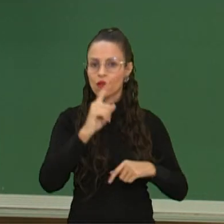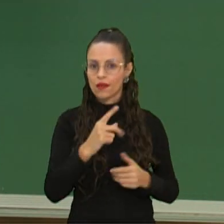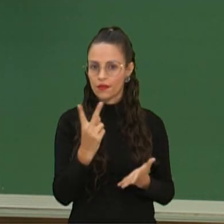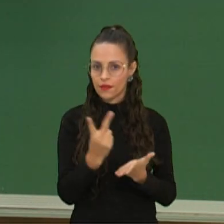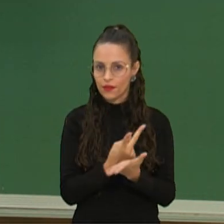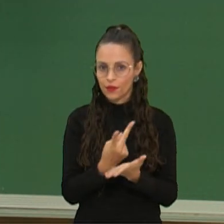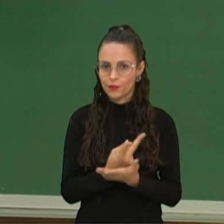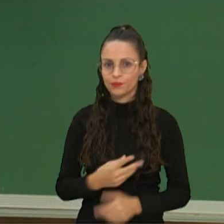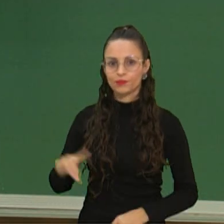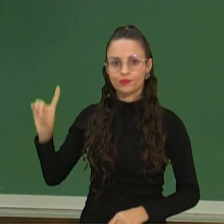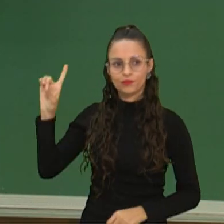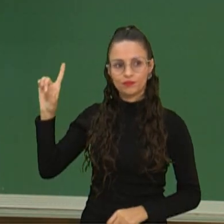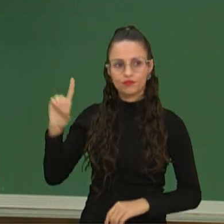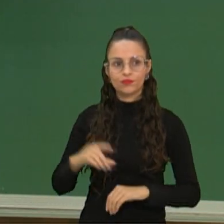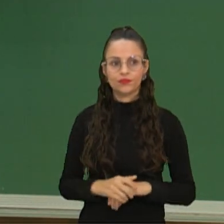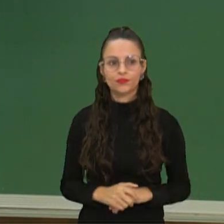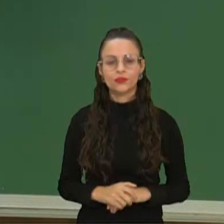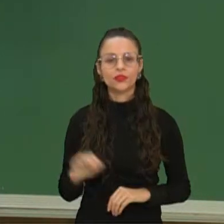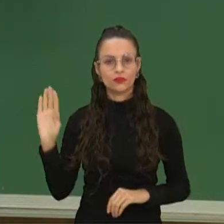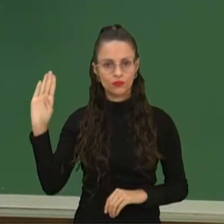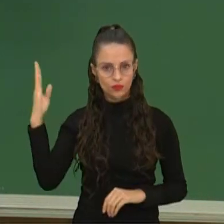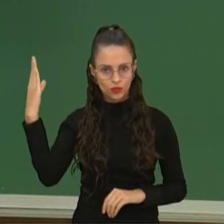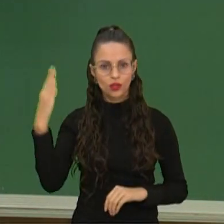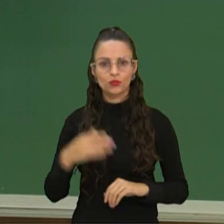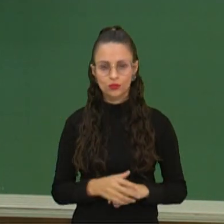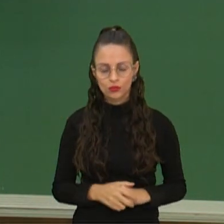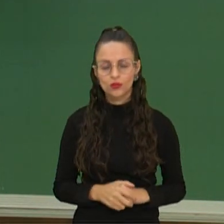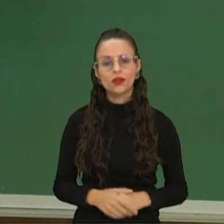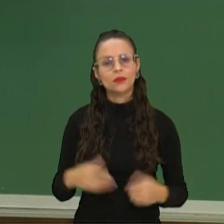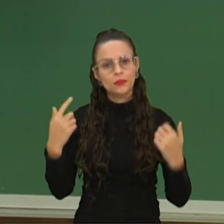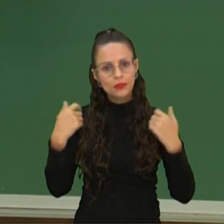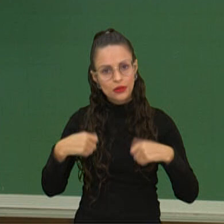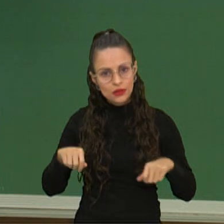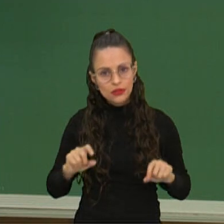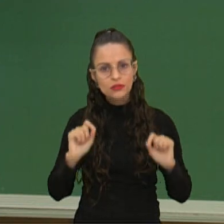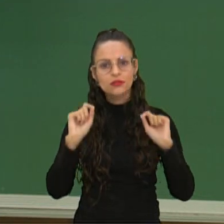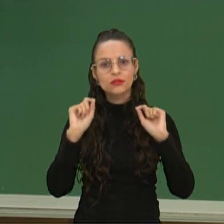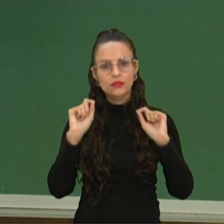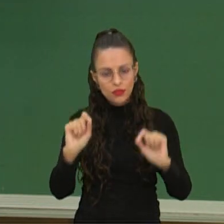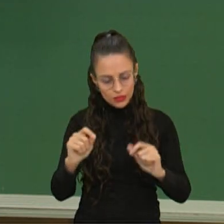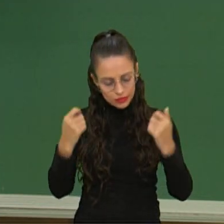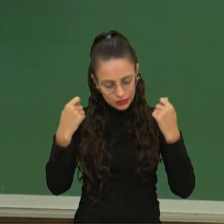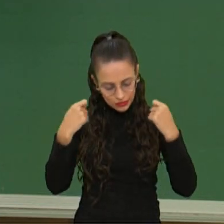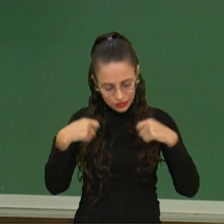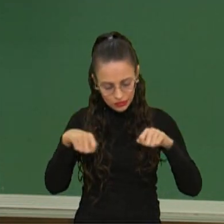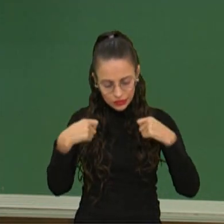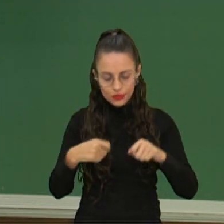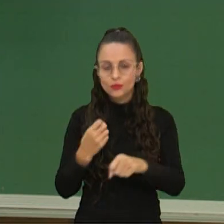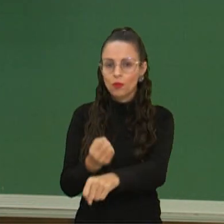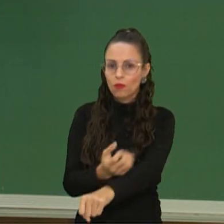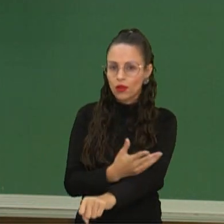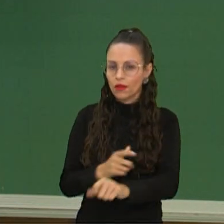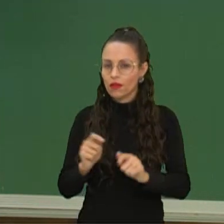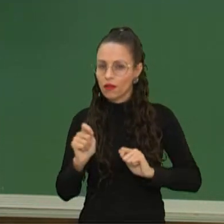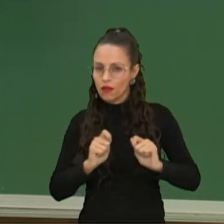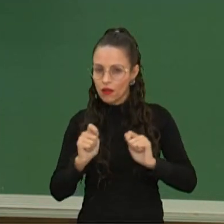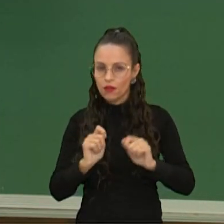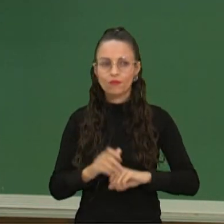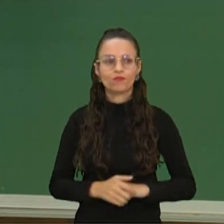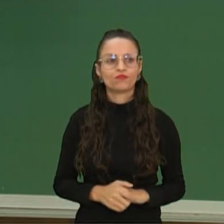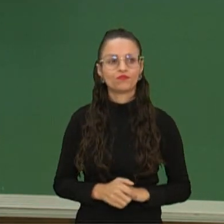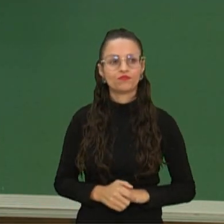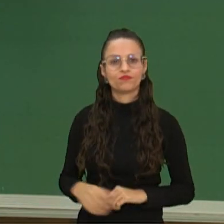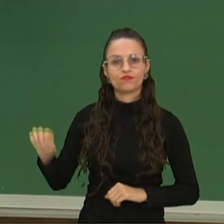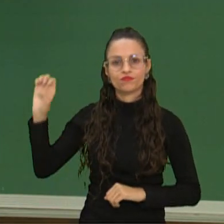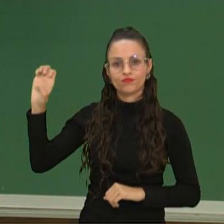D, false, é necessário sim nesse momento lidar com as nossas emoções. And E, true, a